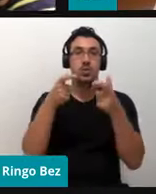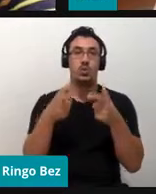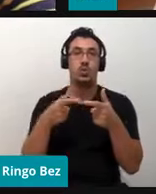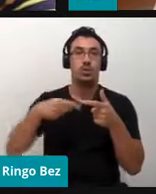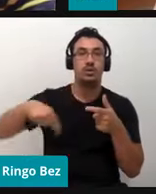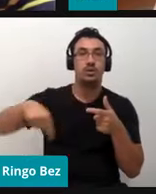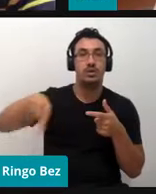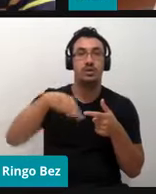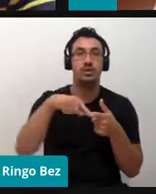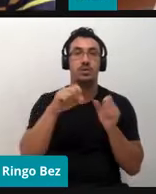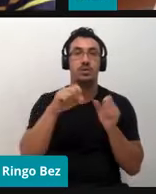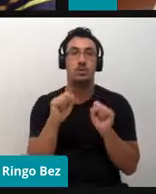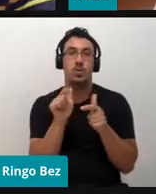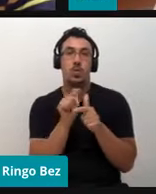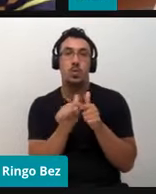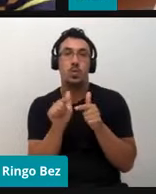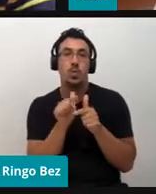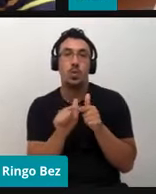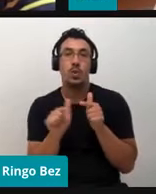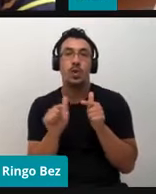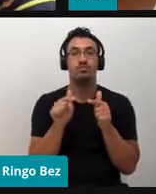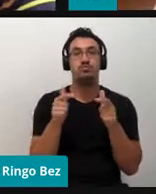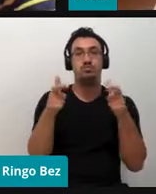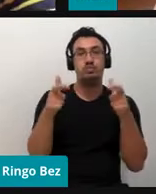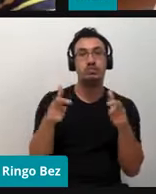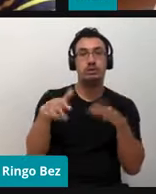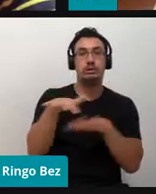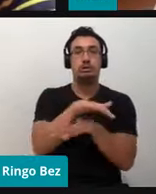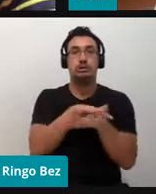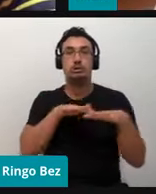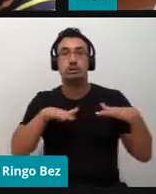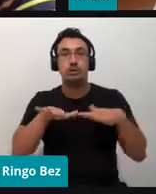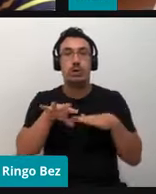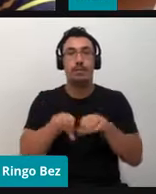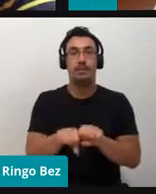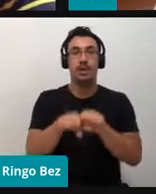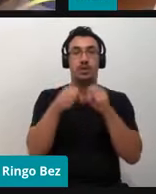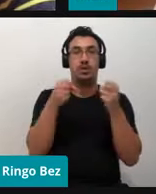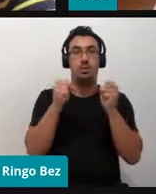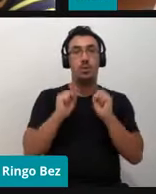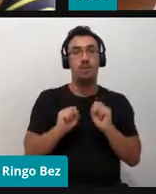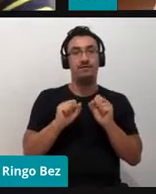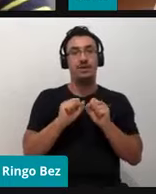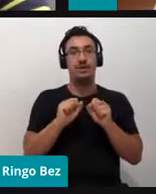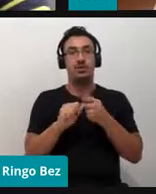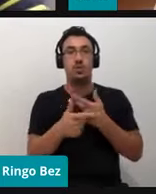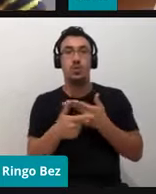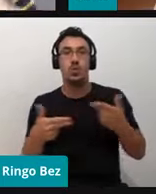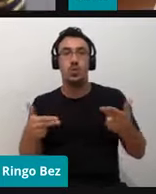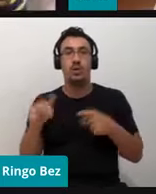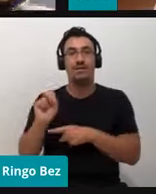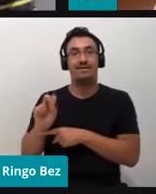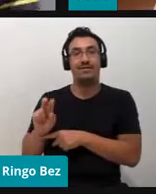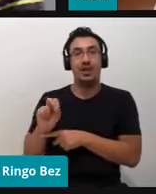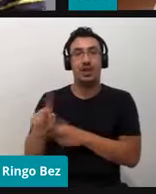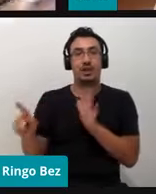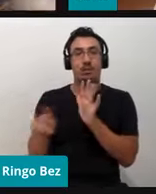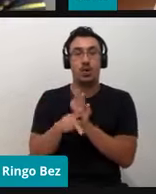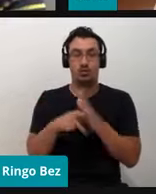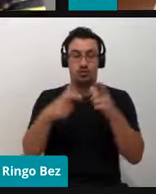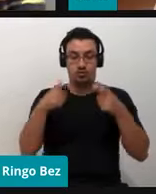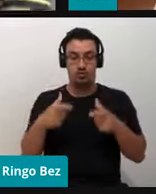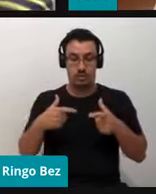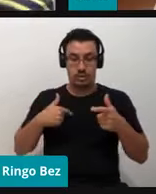um desequilíbrio tão grande no ambiente que pode fazer com que esses vírus saiam das suas barreiras